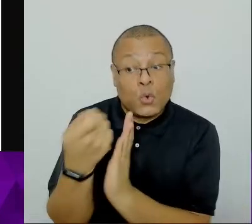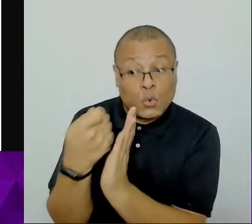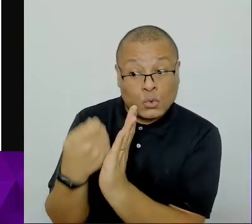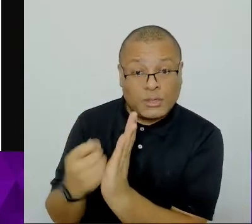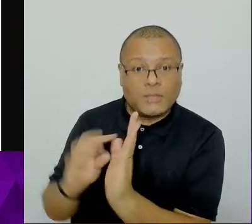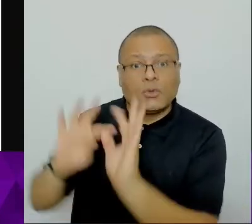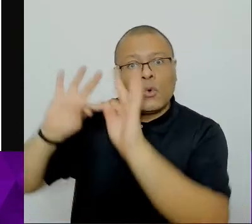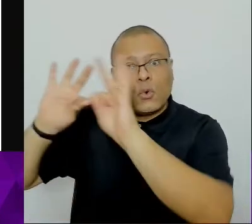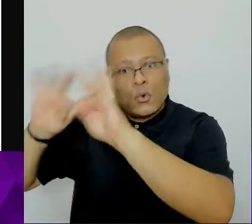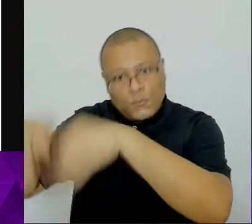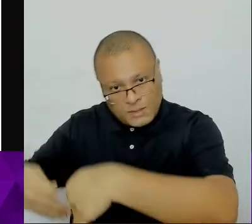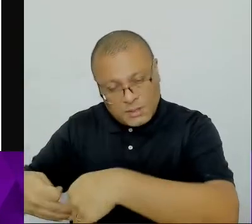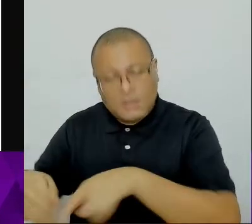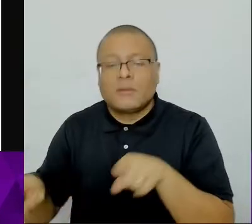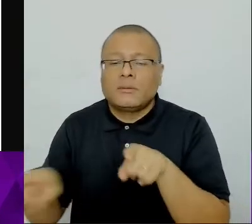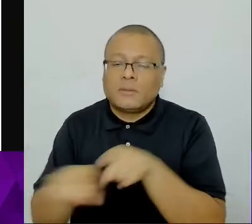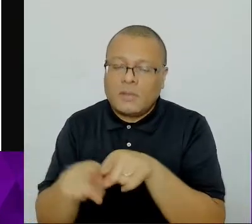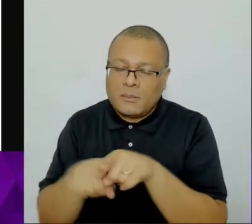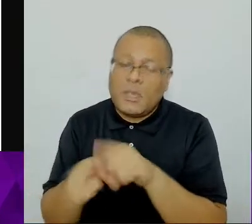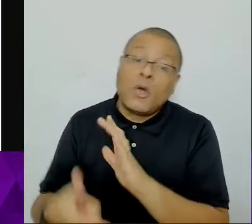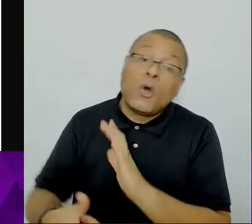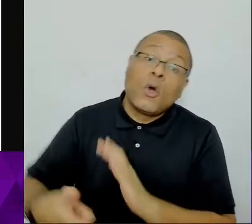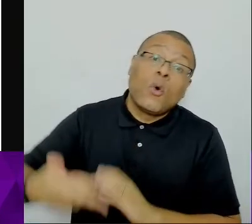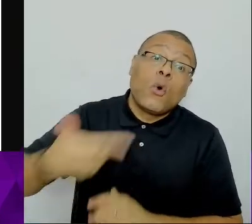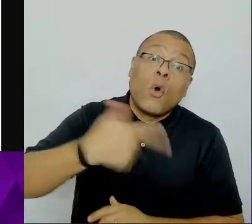quanto modelos que também já foram